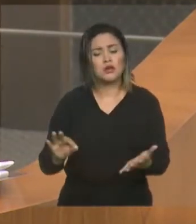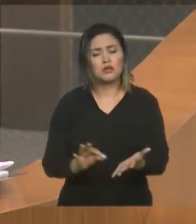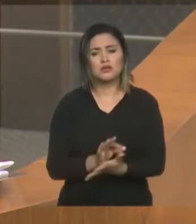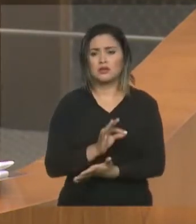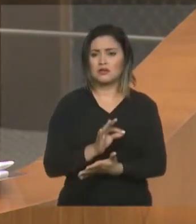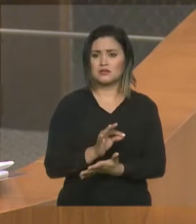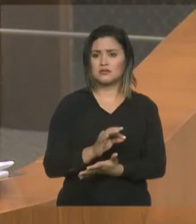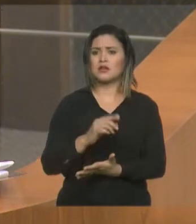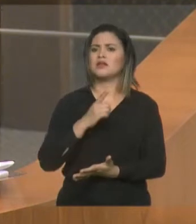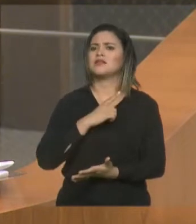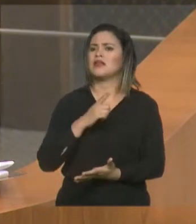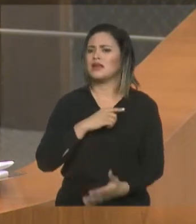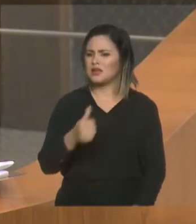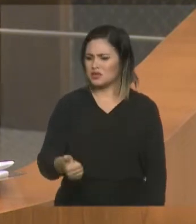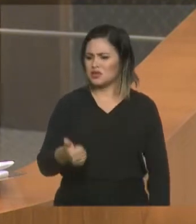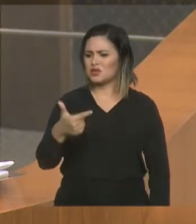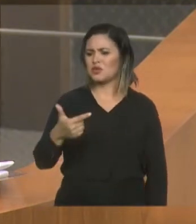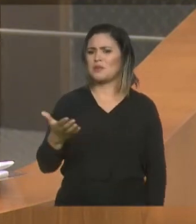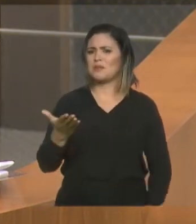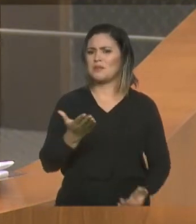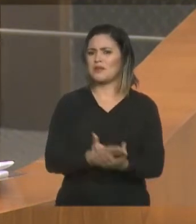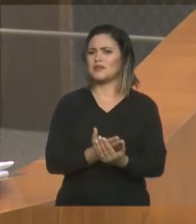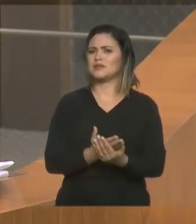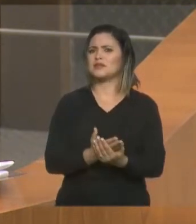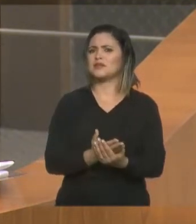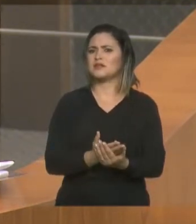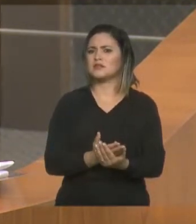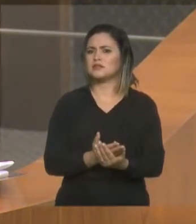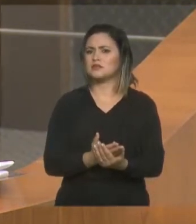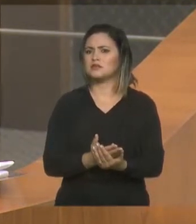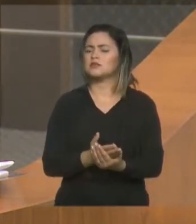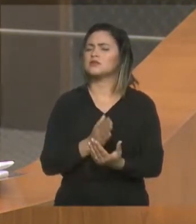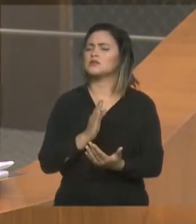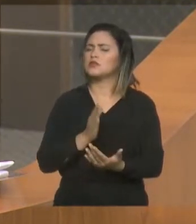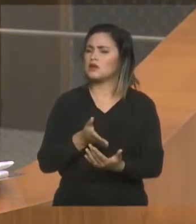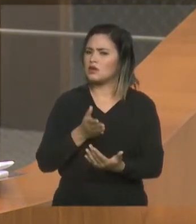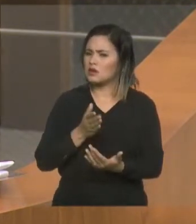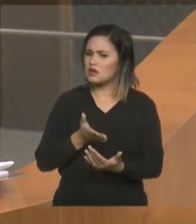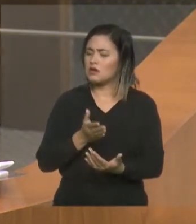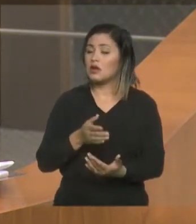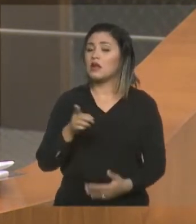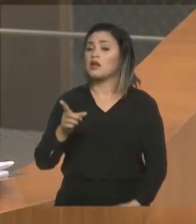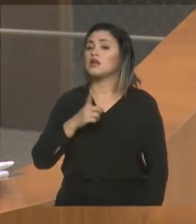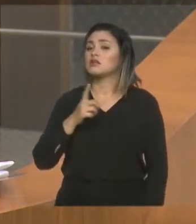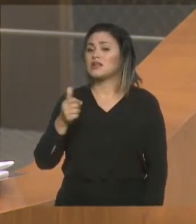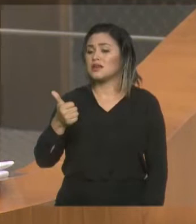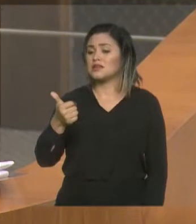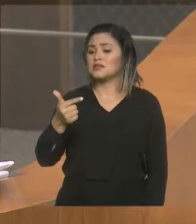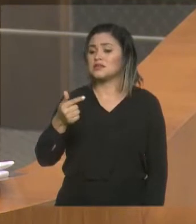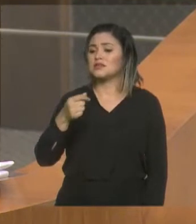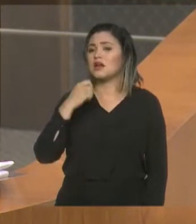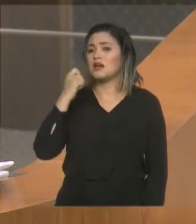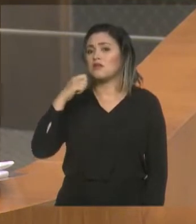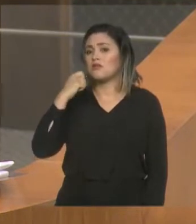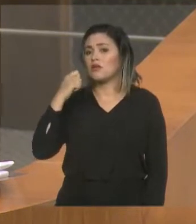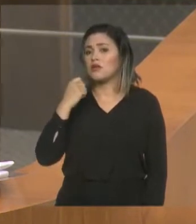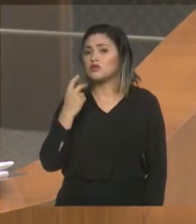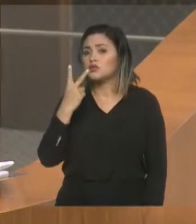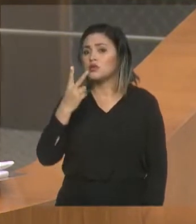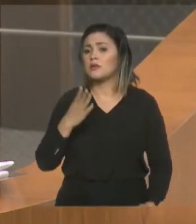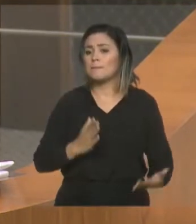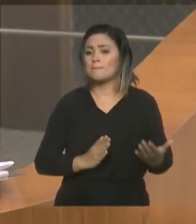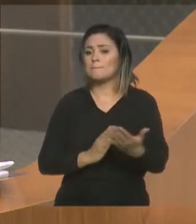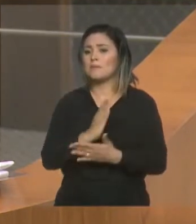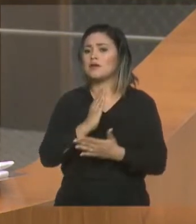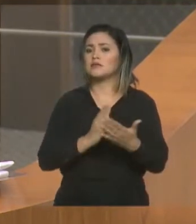olha, lá tem 17 advogados, e 2 passaram no concurso público e não foram